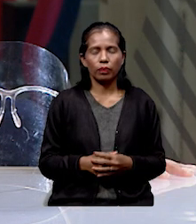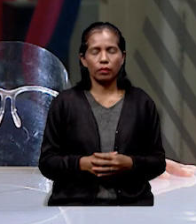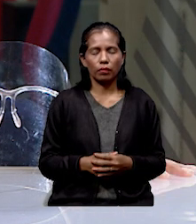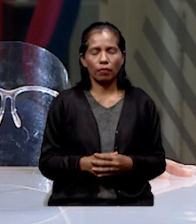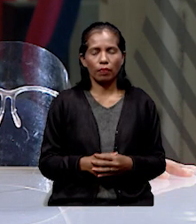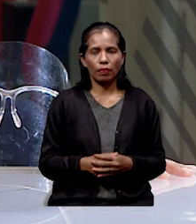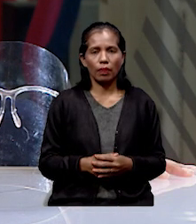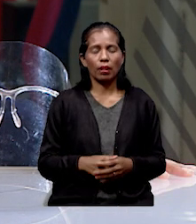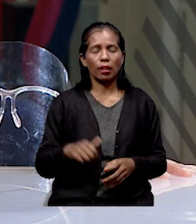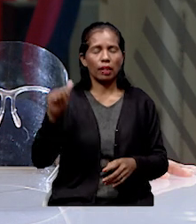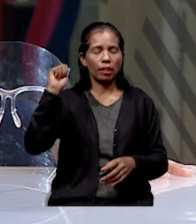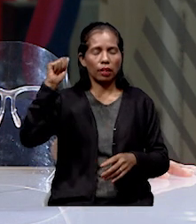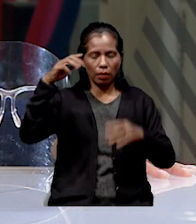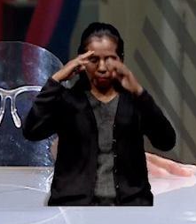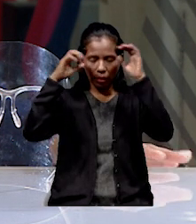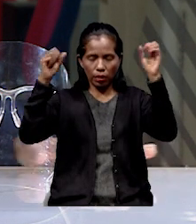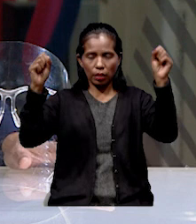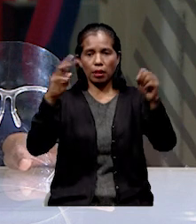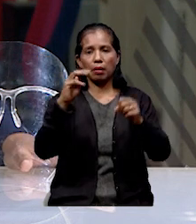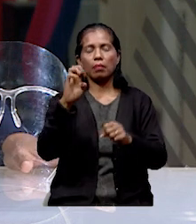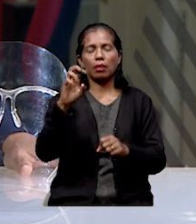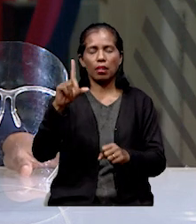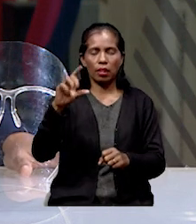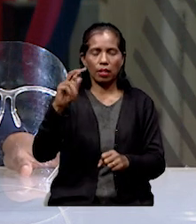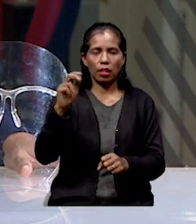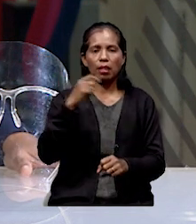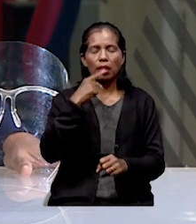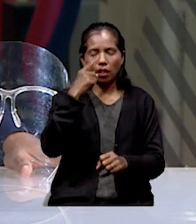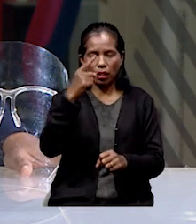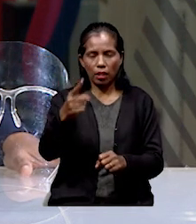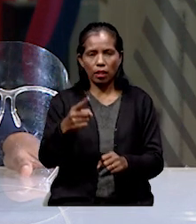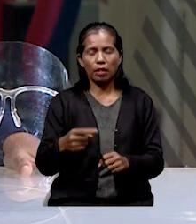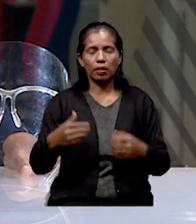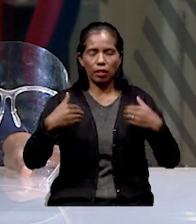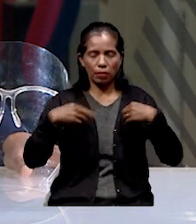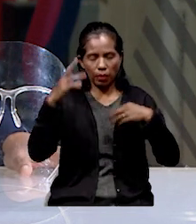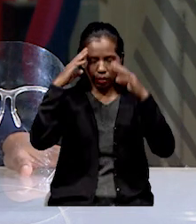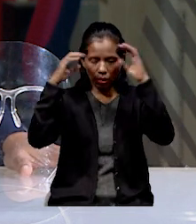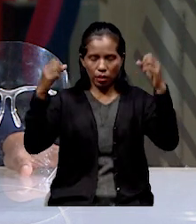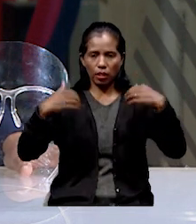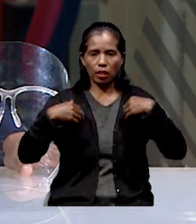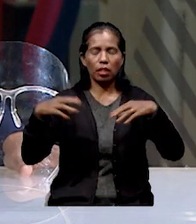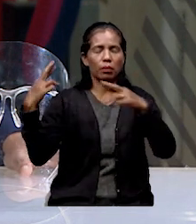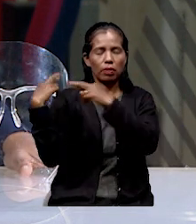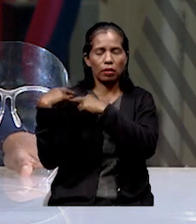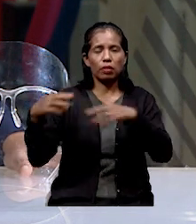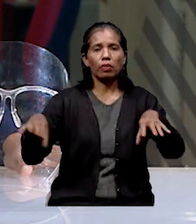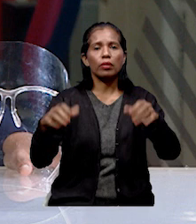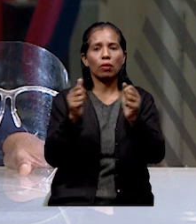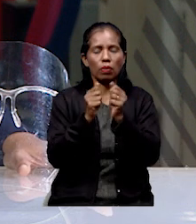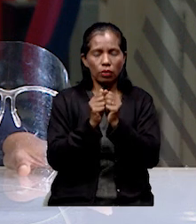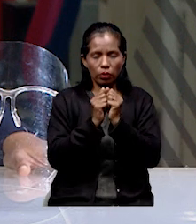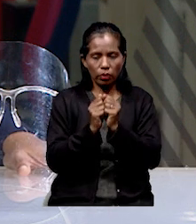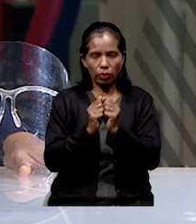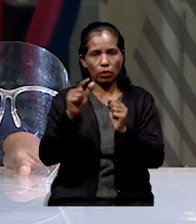Candidata a Presidente da República, Maria Helena López, diz os Pires até tem Presidente da República e a responsabilidade a do serviço ao governo, onde